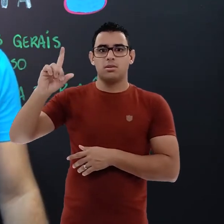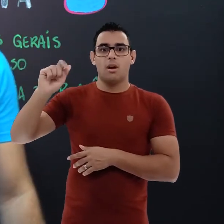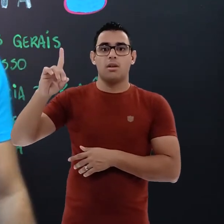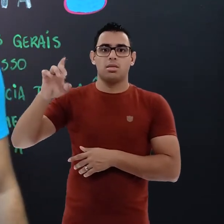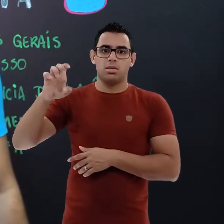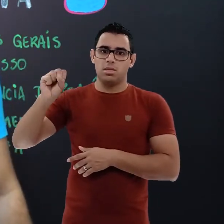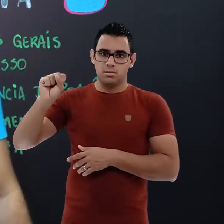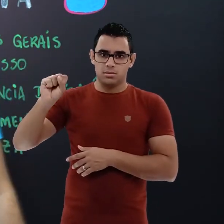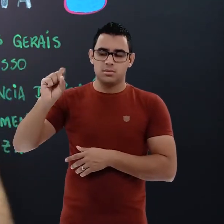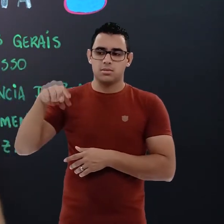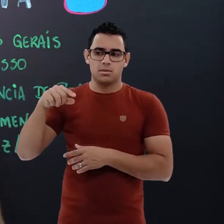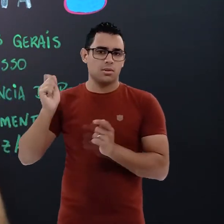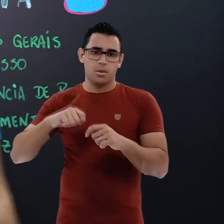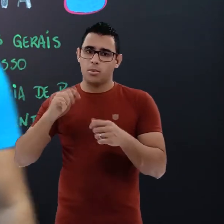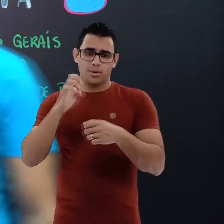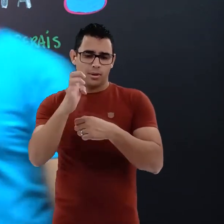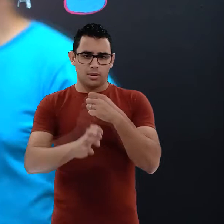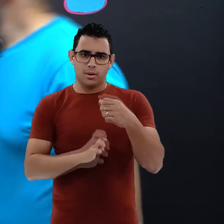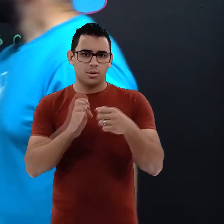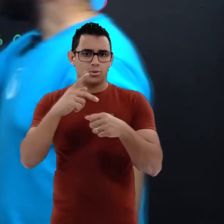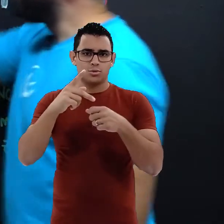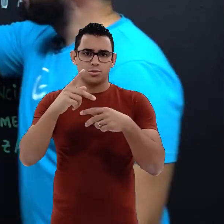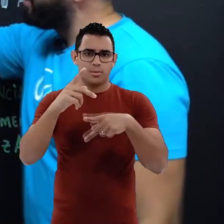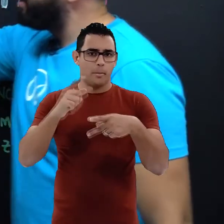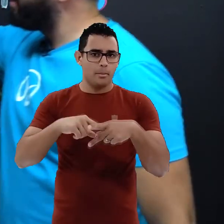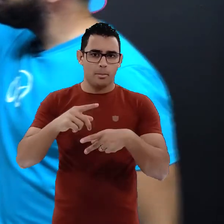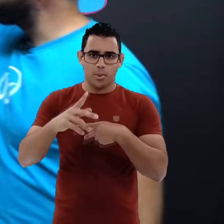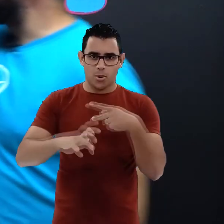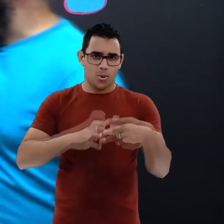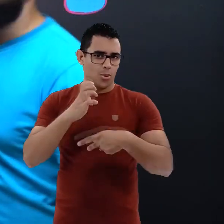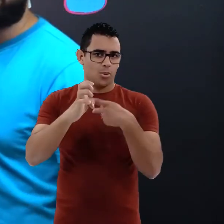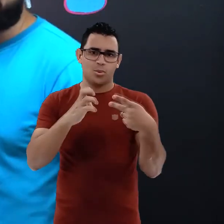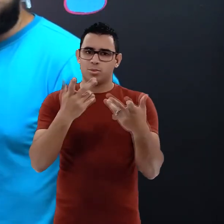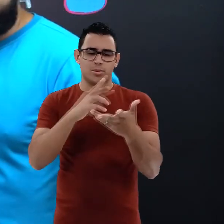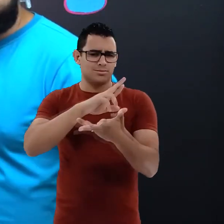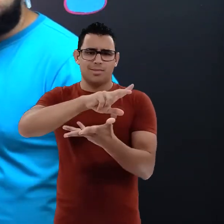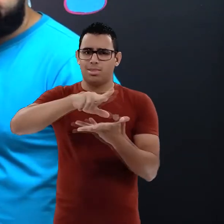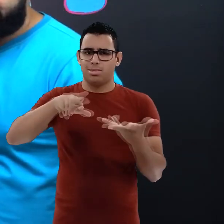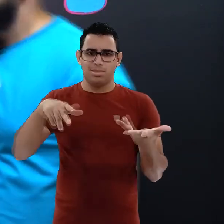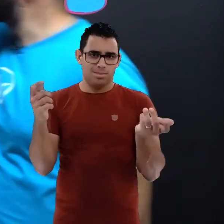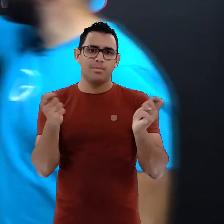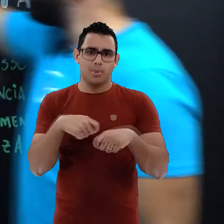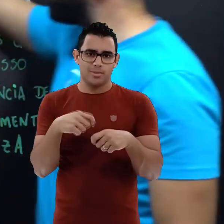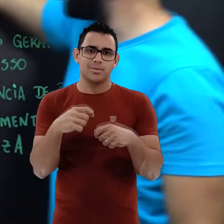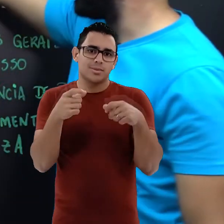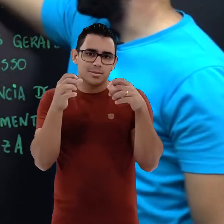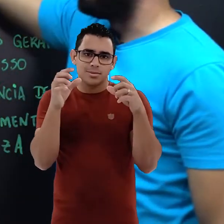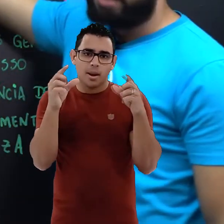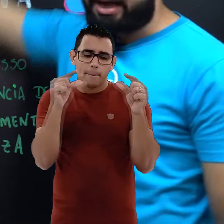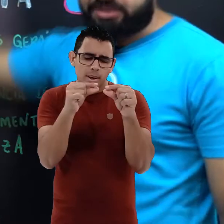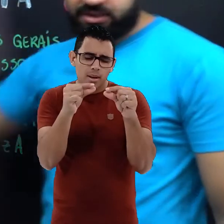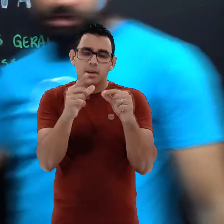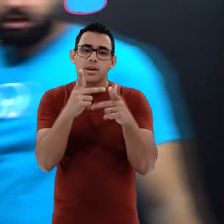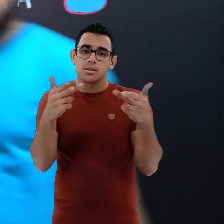ter elétrons, prótons, tudo bem? E aí, essa quantidade, se eu medir ela